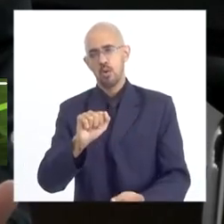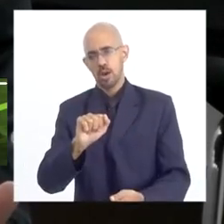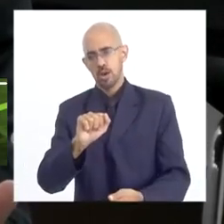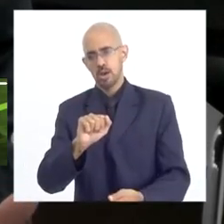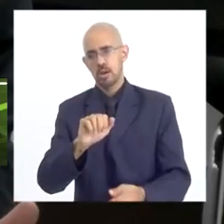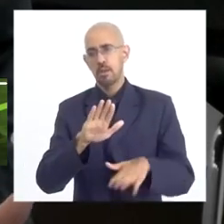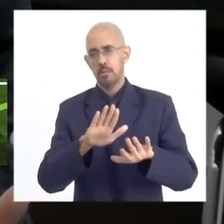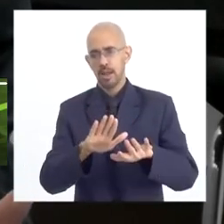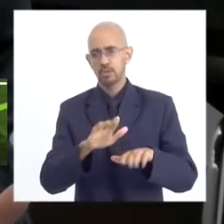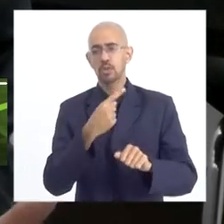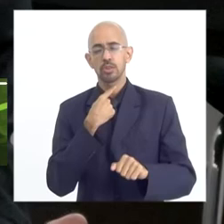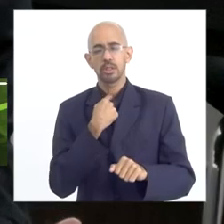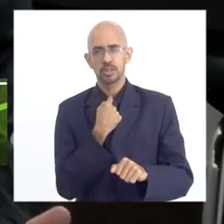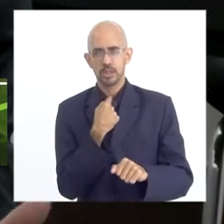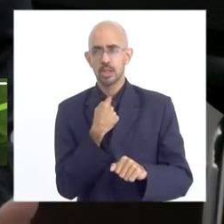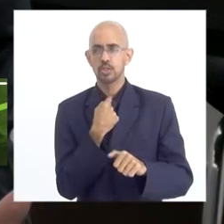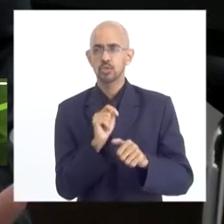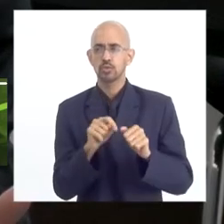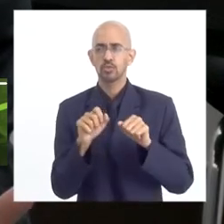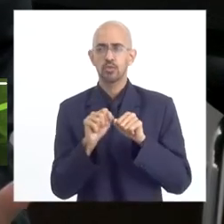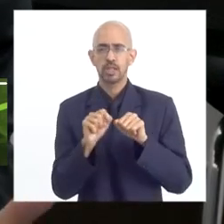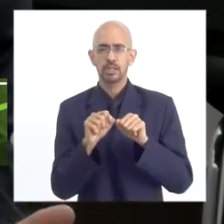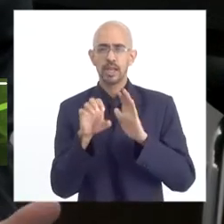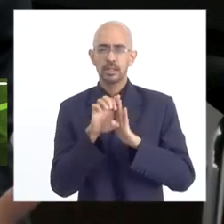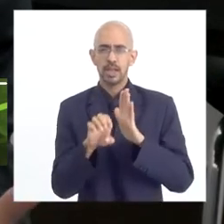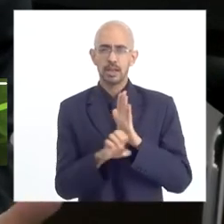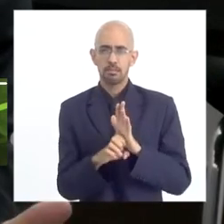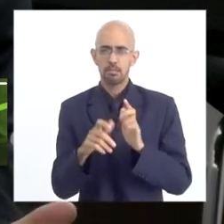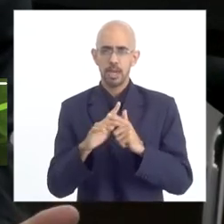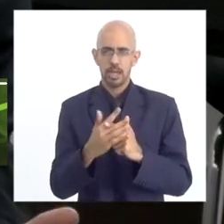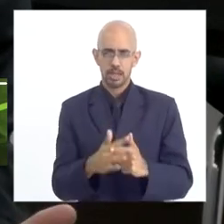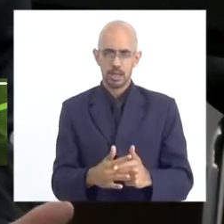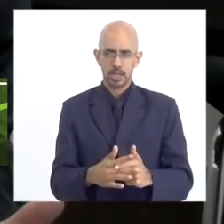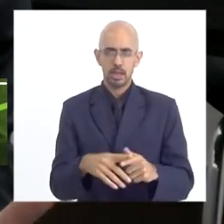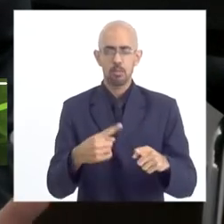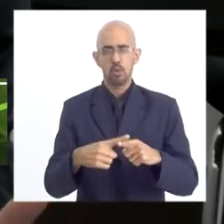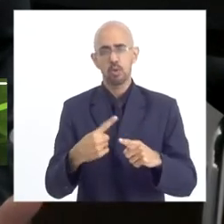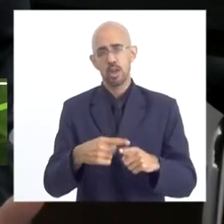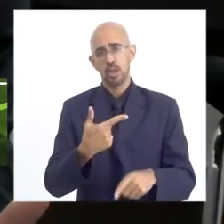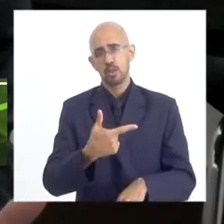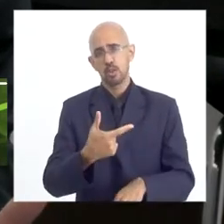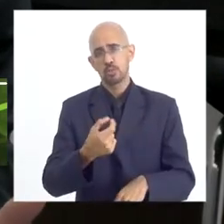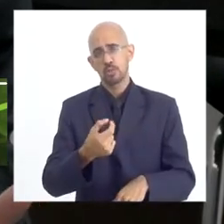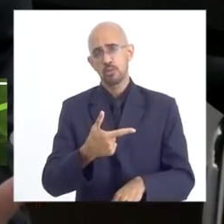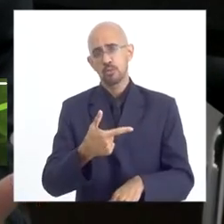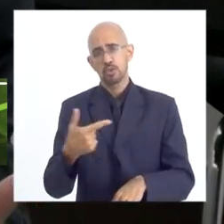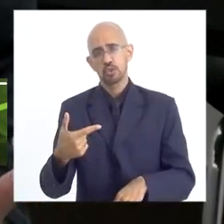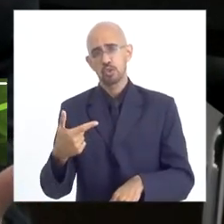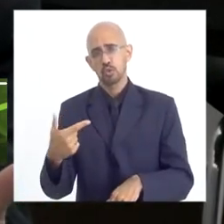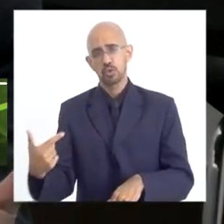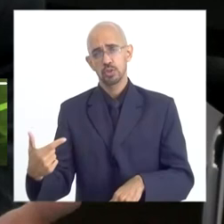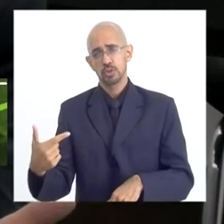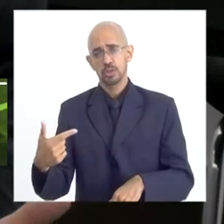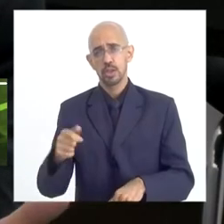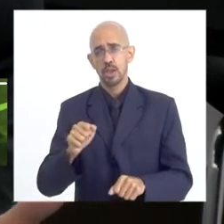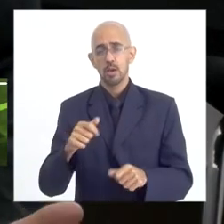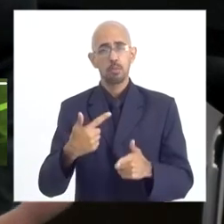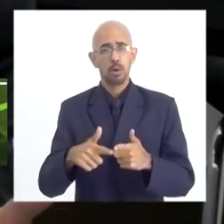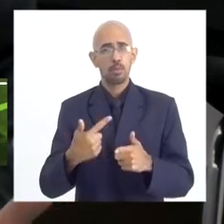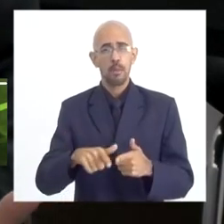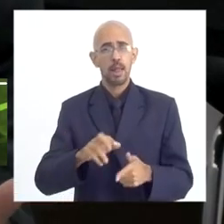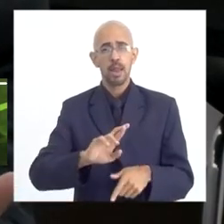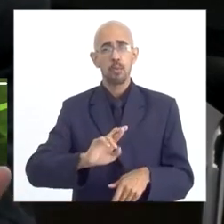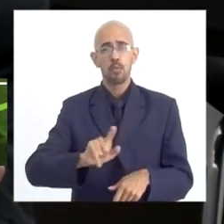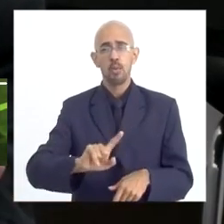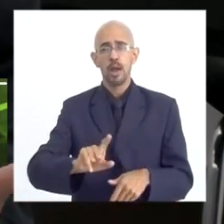O que eu desejo para fazer essa emenda é que os senhores, em 2022, não tem um problema de dotação, não é nem de